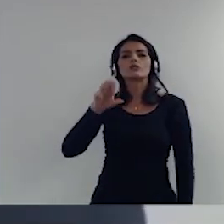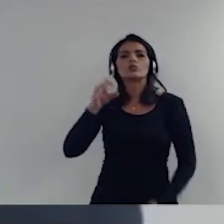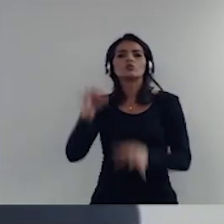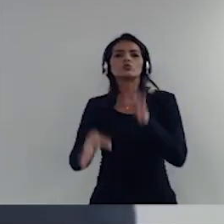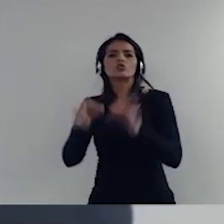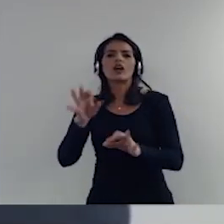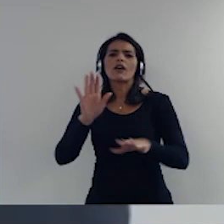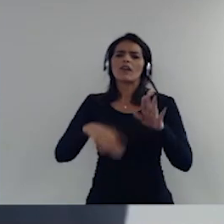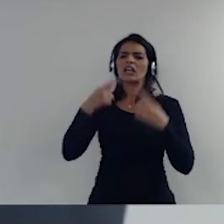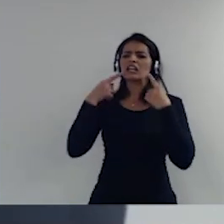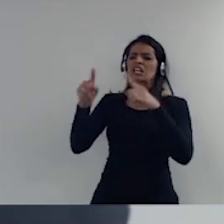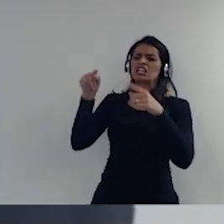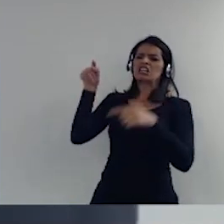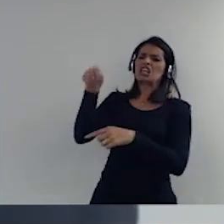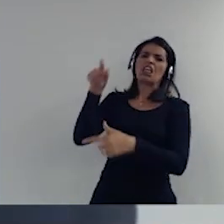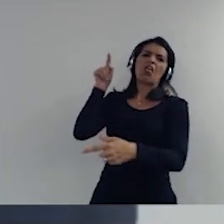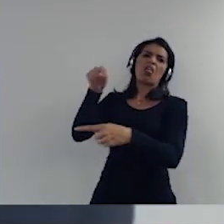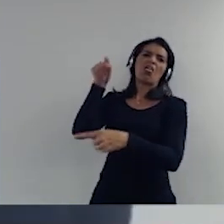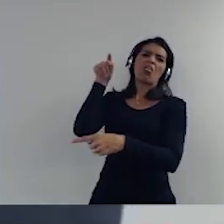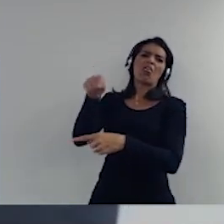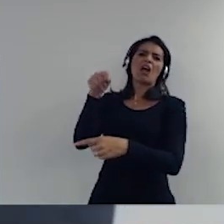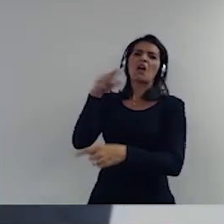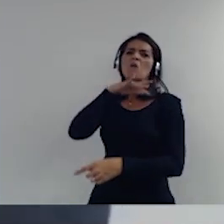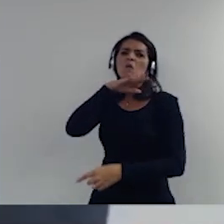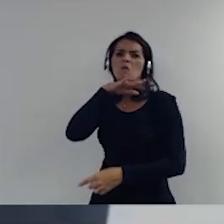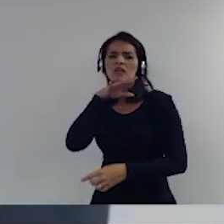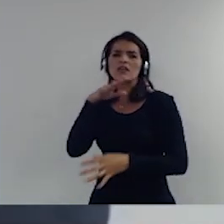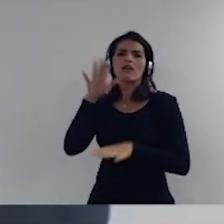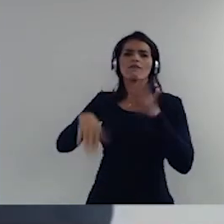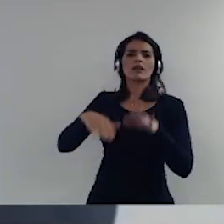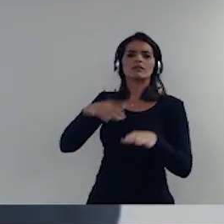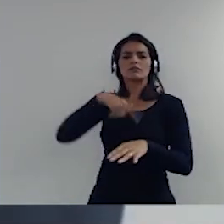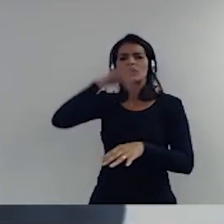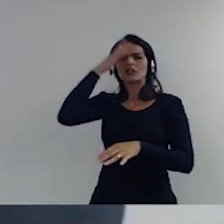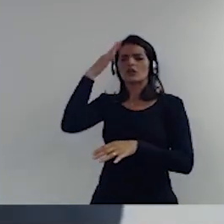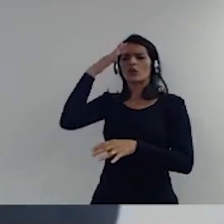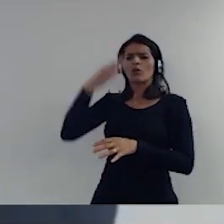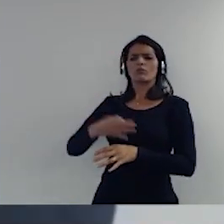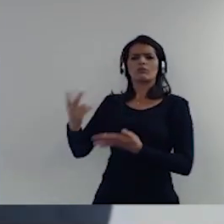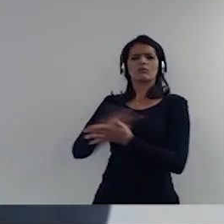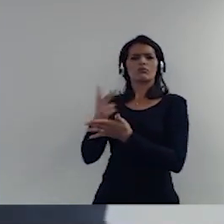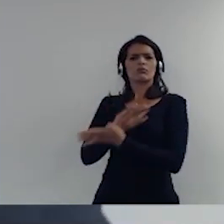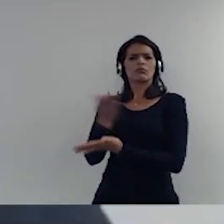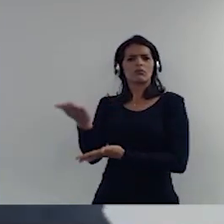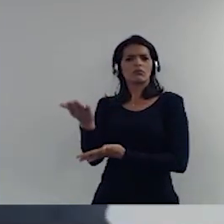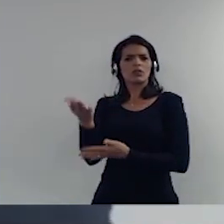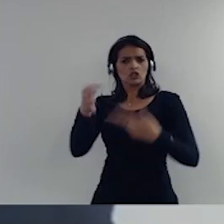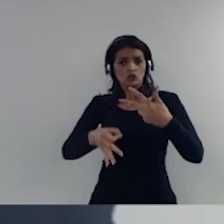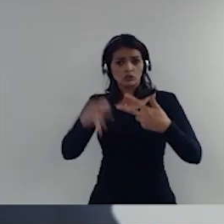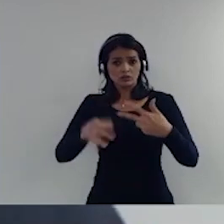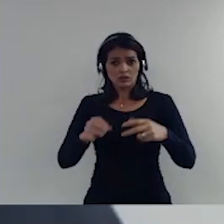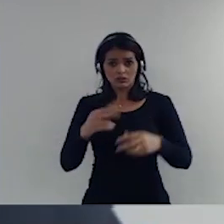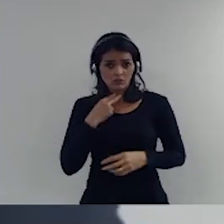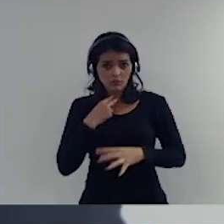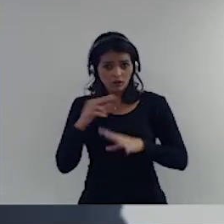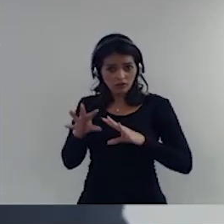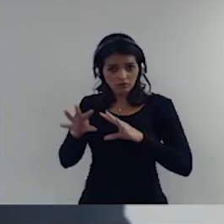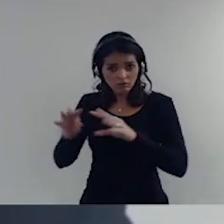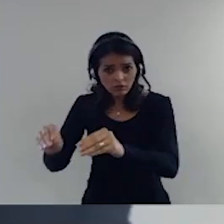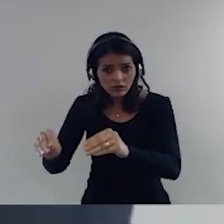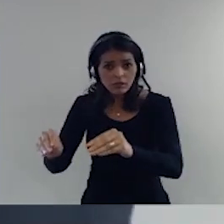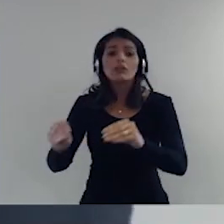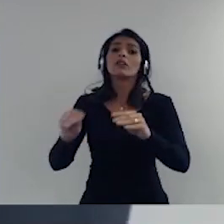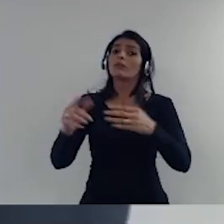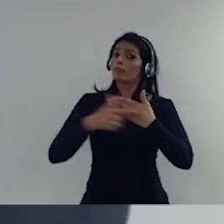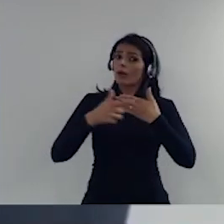vezes é criticado e tem uma compreensão, às vezes, que eu acho também equivocada, como se o judiciário não pudesse intervir. E esse